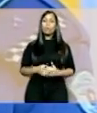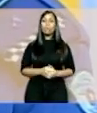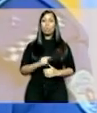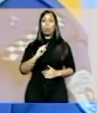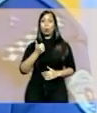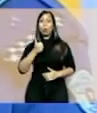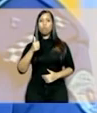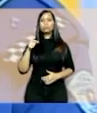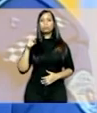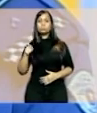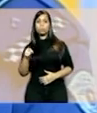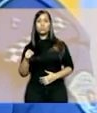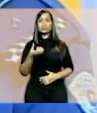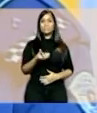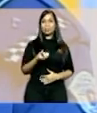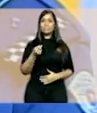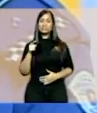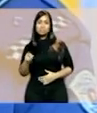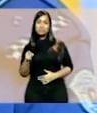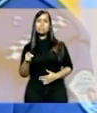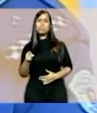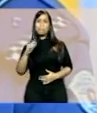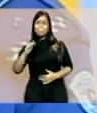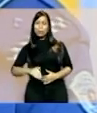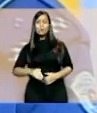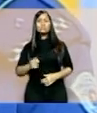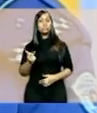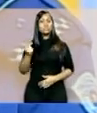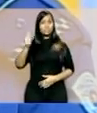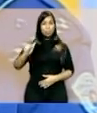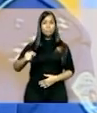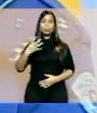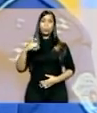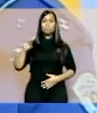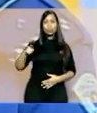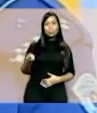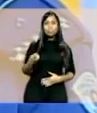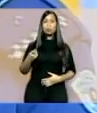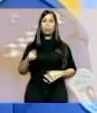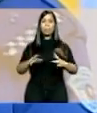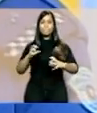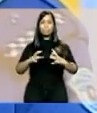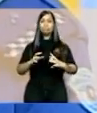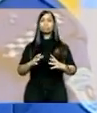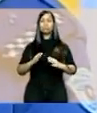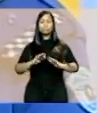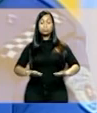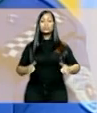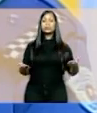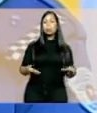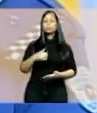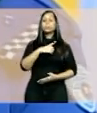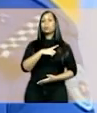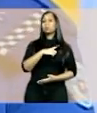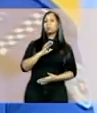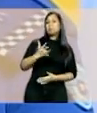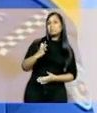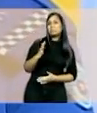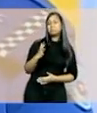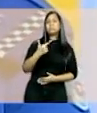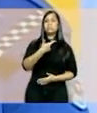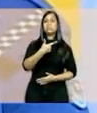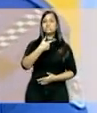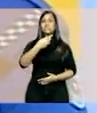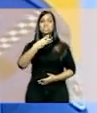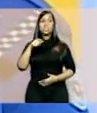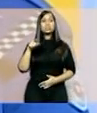11 mil agressões a menos, 6 mil ameaças a menos e depois mais 4 mil perturbações de sossego. Nós temos um universo aí de aproximadamente